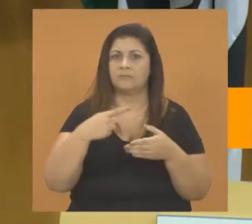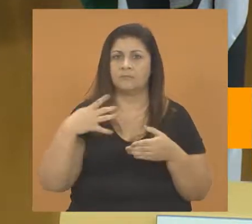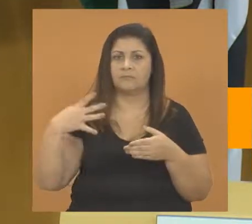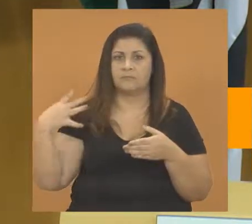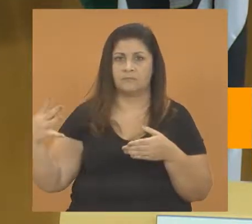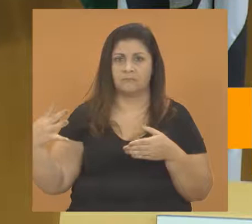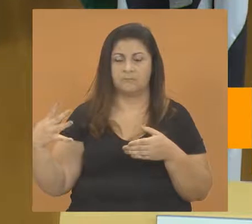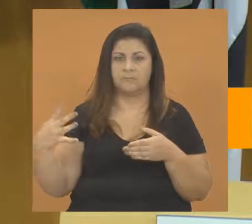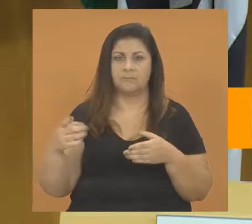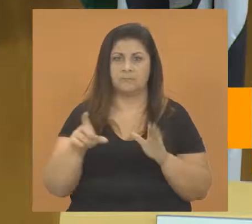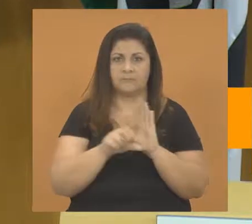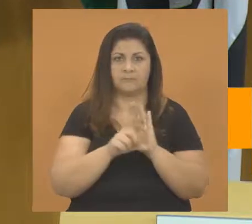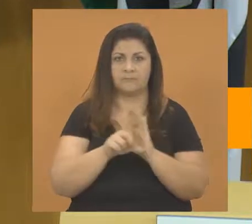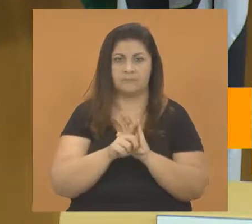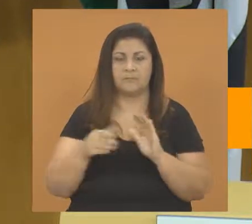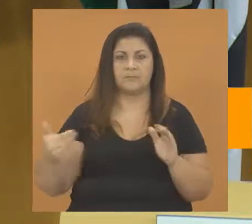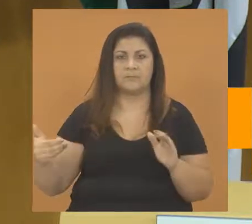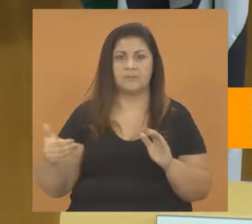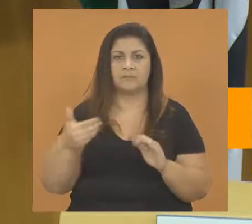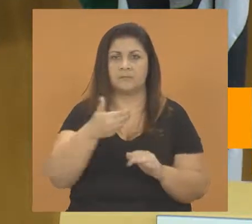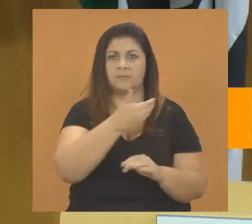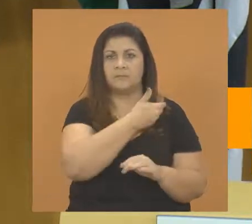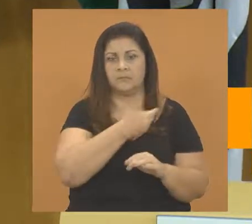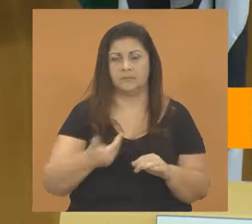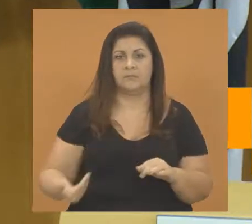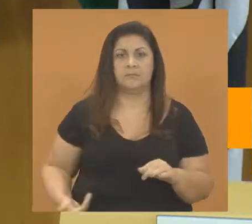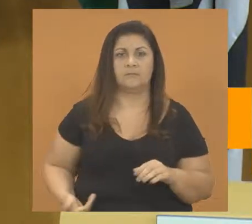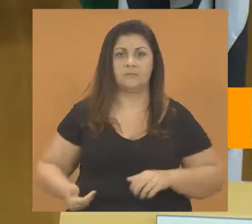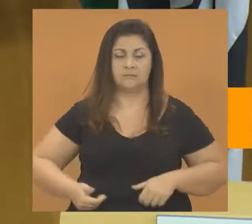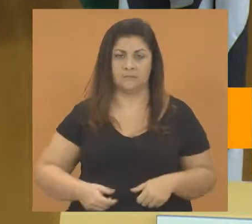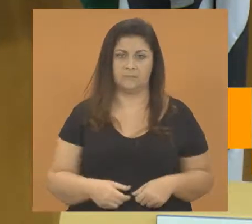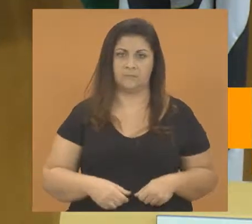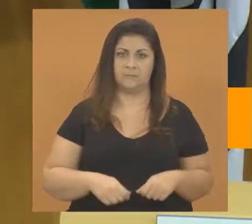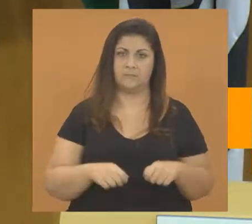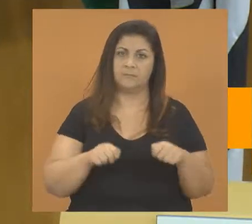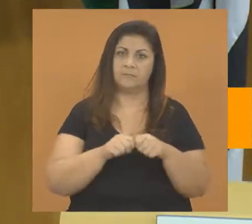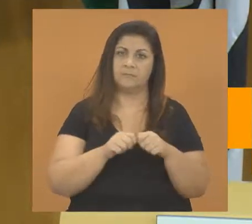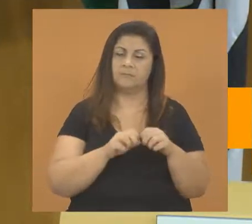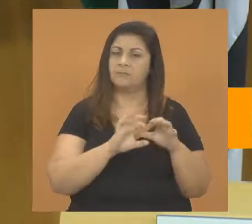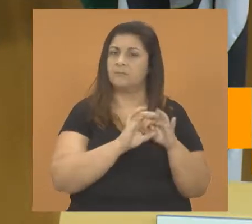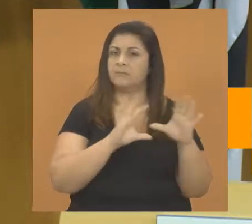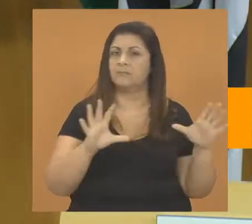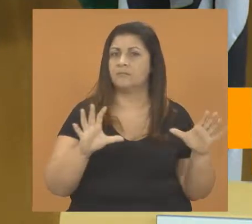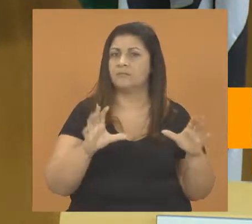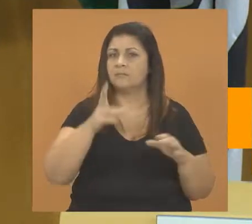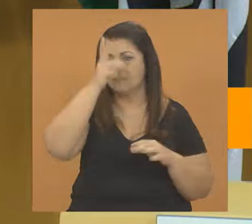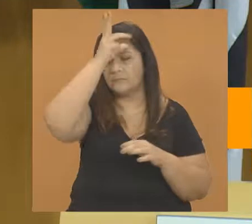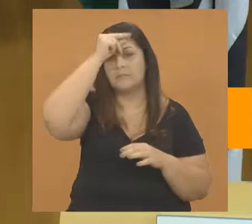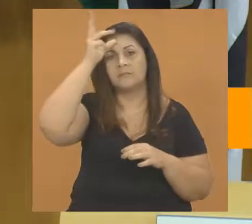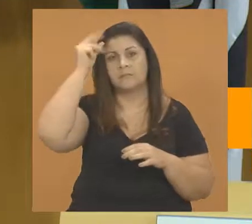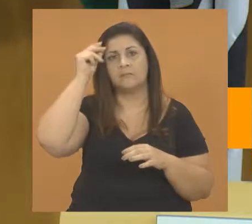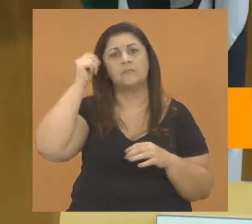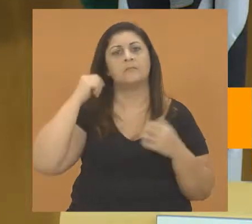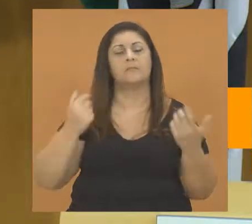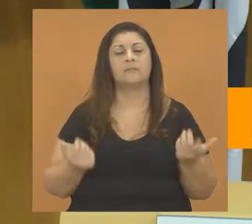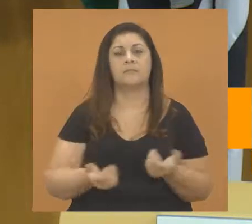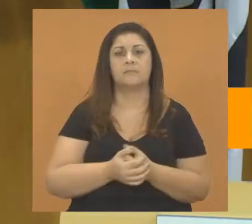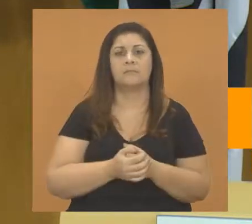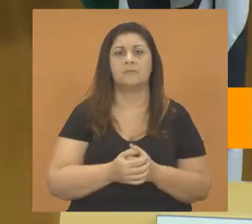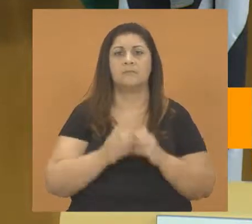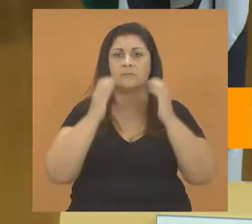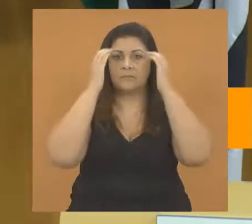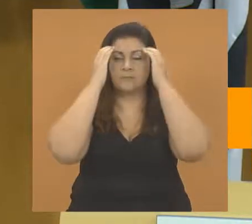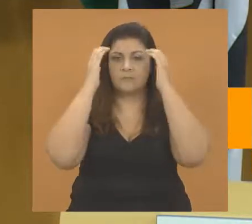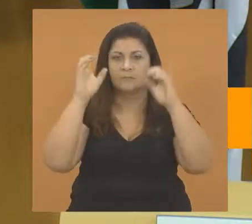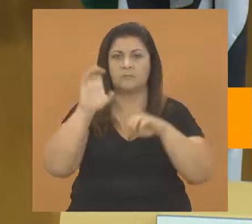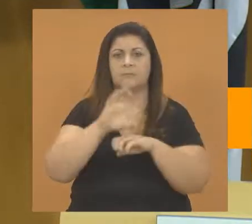estadual limita e condiciona a autonomia municipal determinando a observância dos princípios estabelecidos na constituição